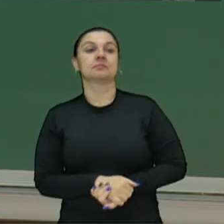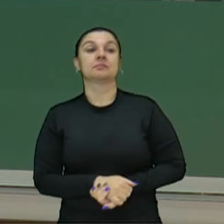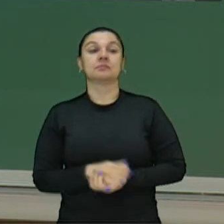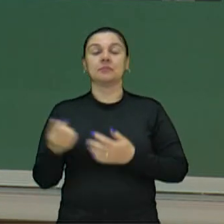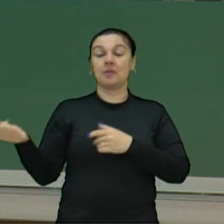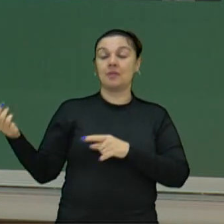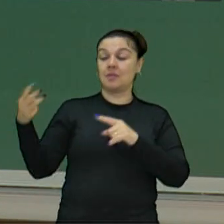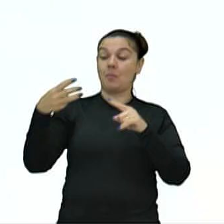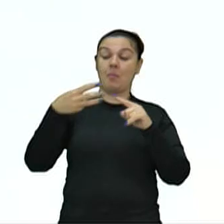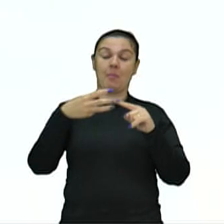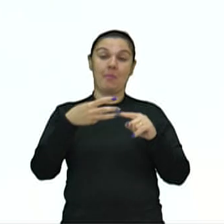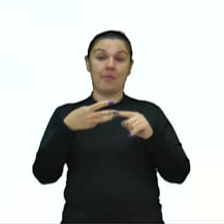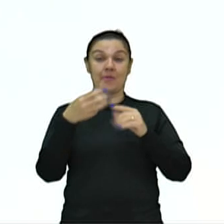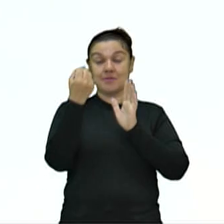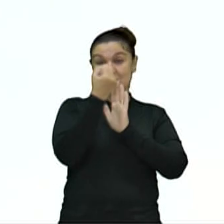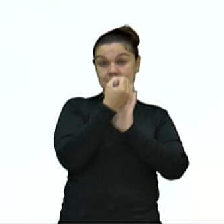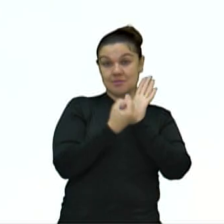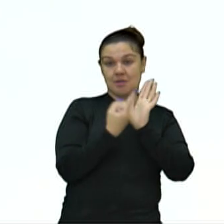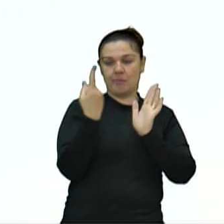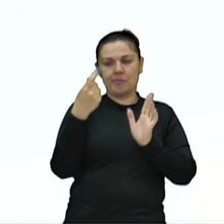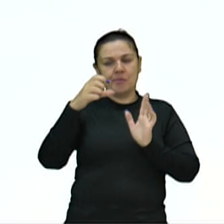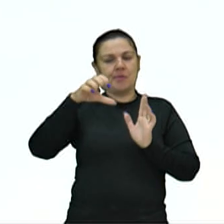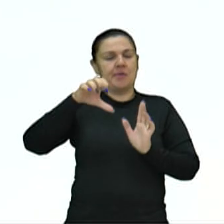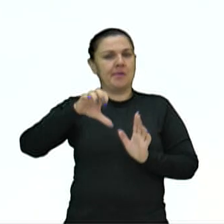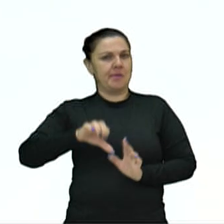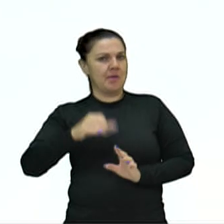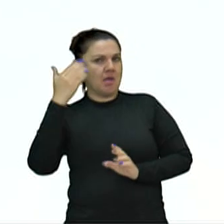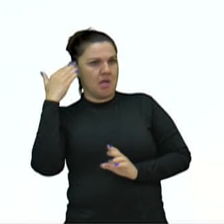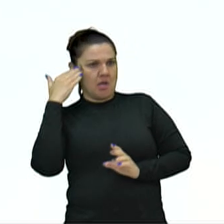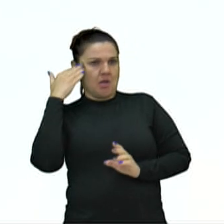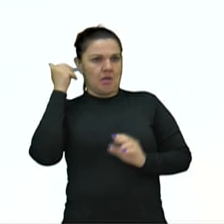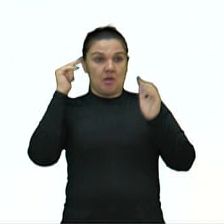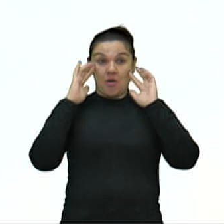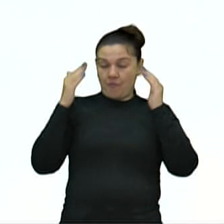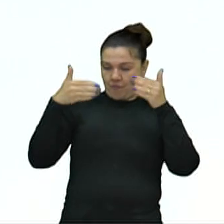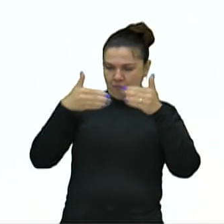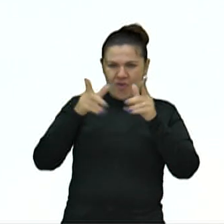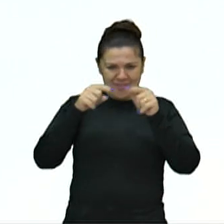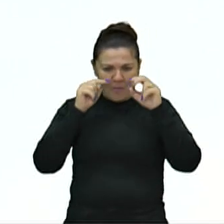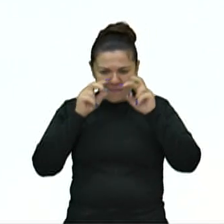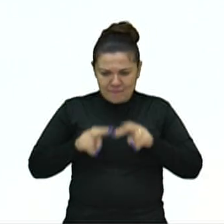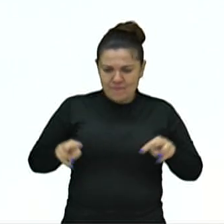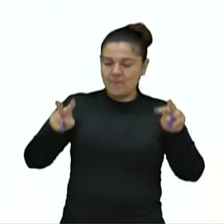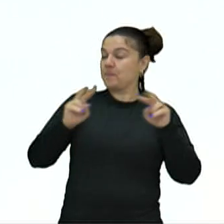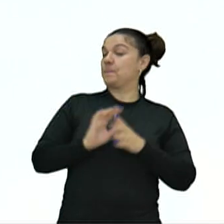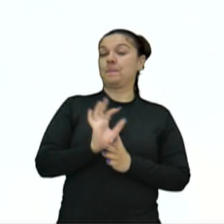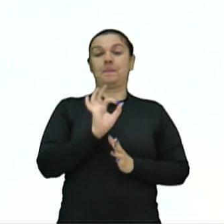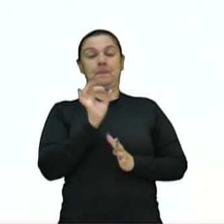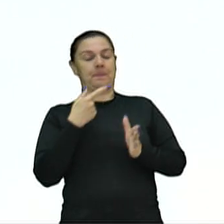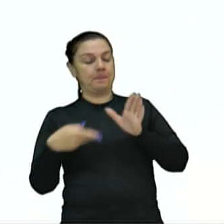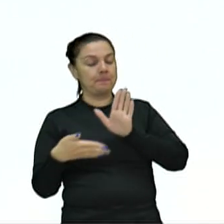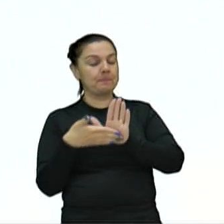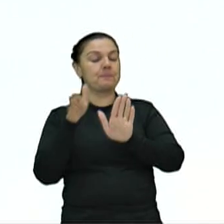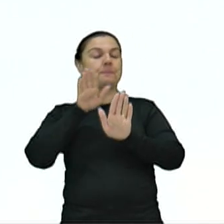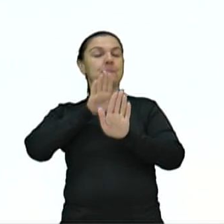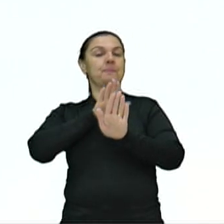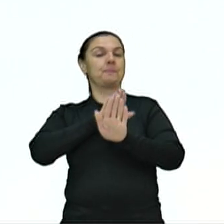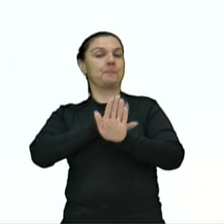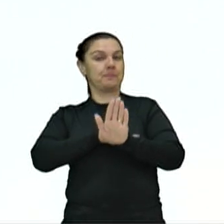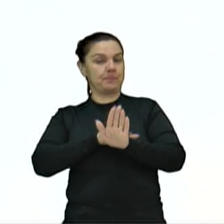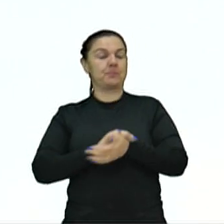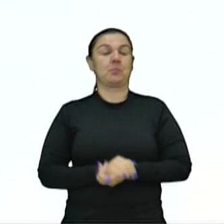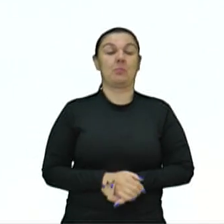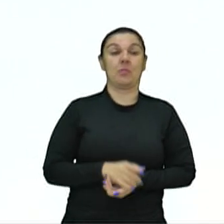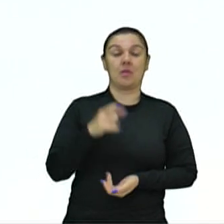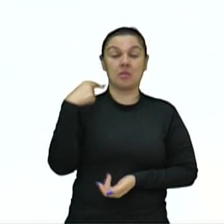Já a partir do século XIX, o saber está centrado não mais naquilo que é visível, mas sim nas estruturas ocultas. Então é o momento em